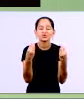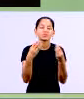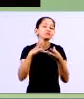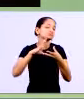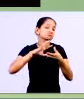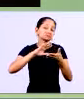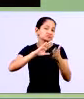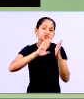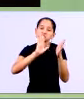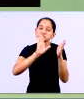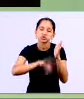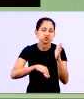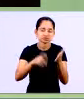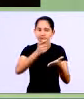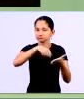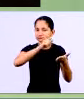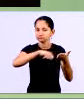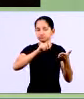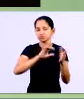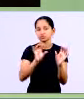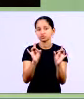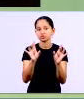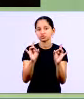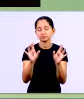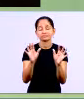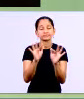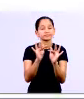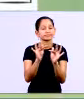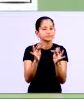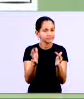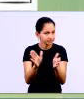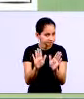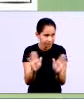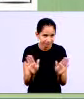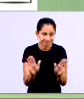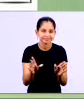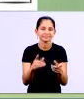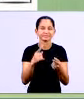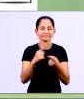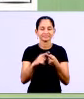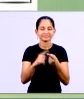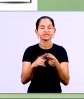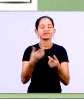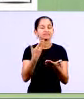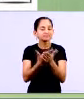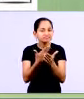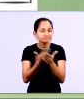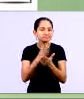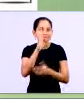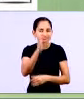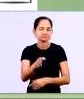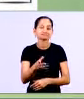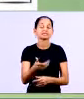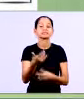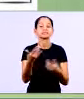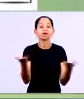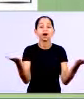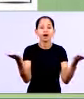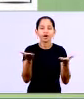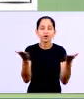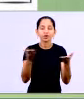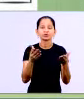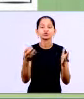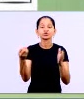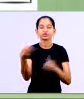Certo. Sem hífen agora. O hífen caiu no manda-chuva e se tornou um antissocial. A gente vai já estudar sobre isso. O trema, bom, vejamos as